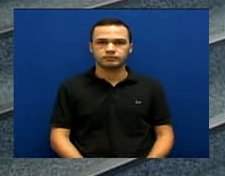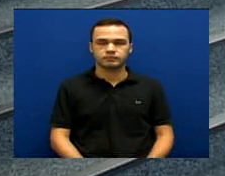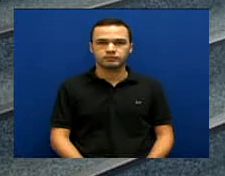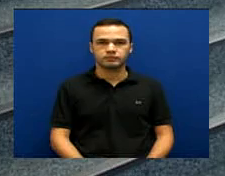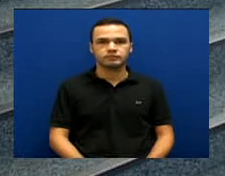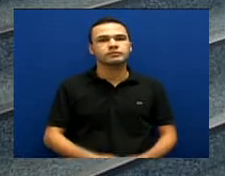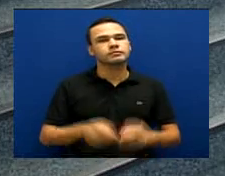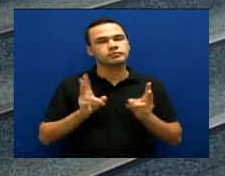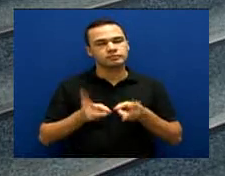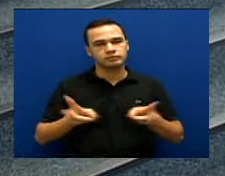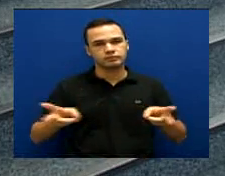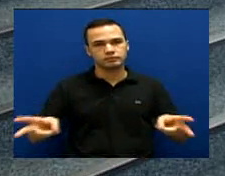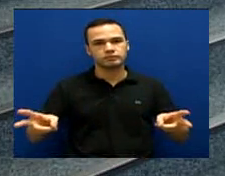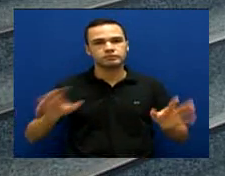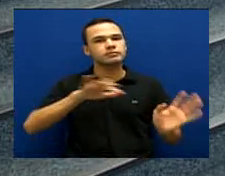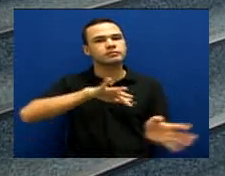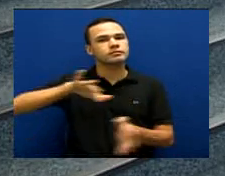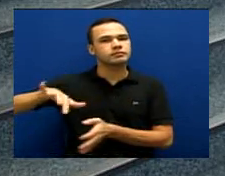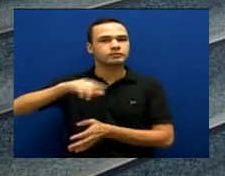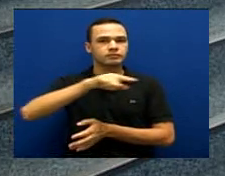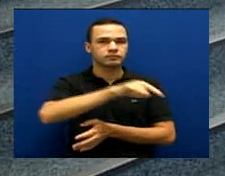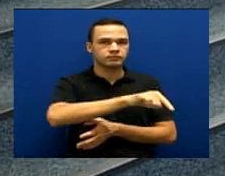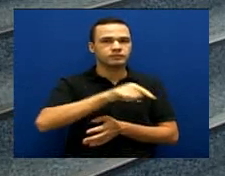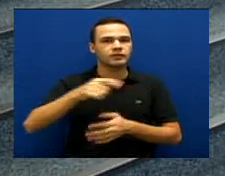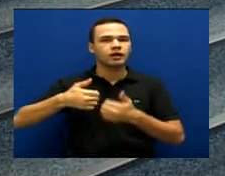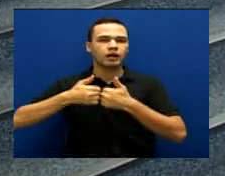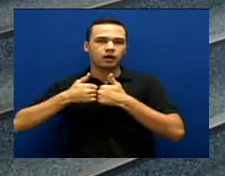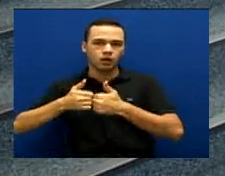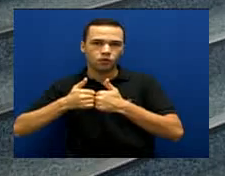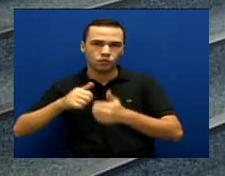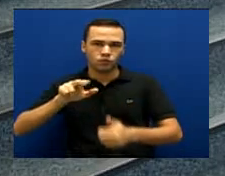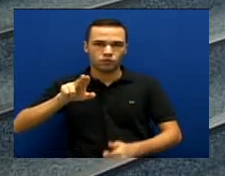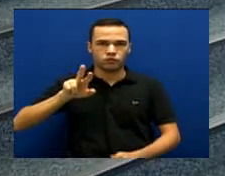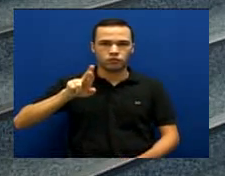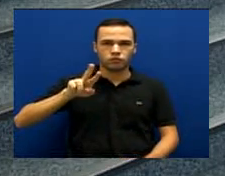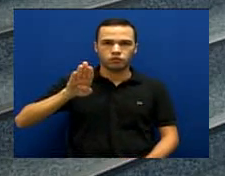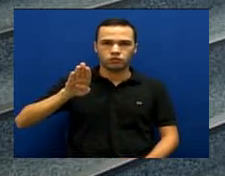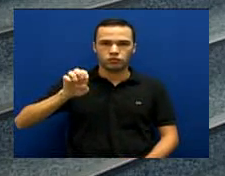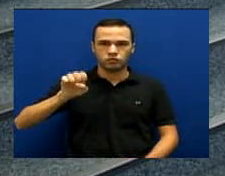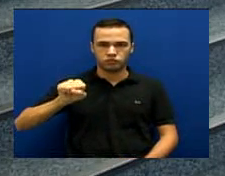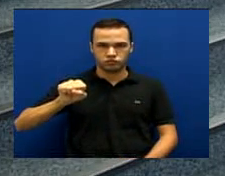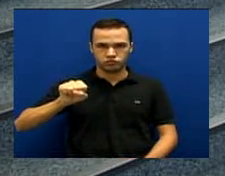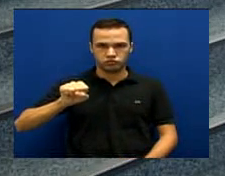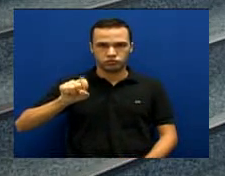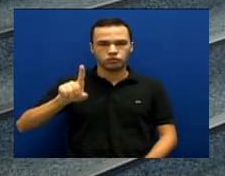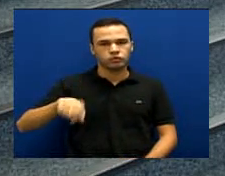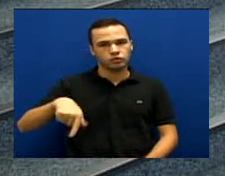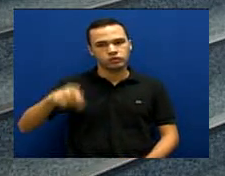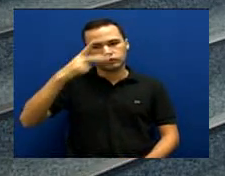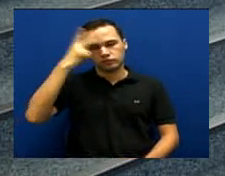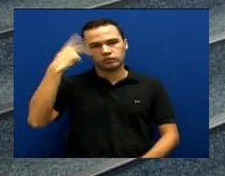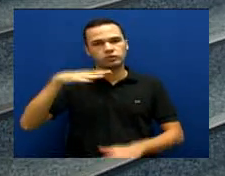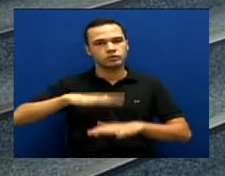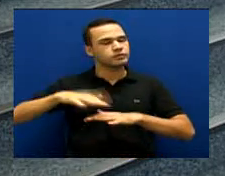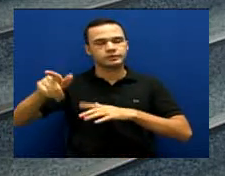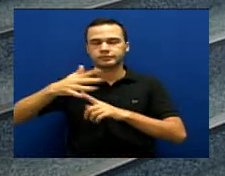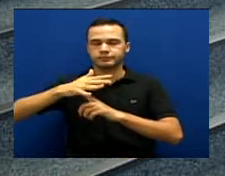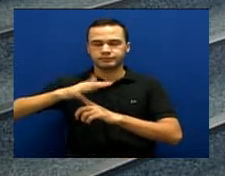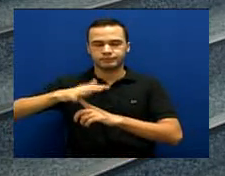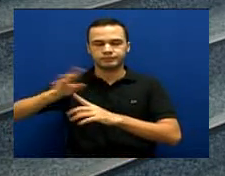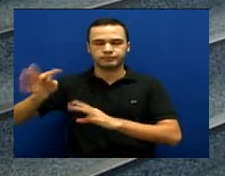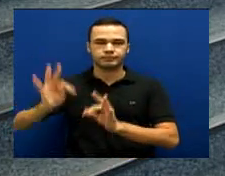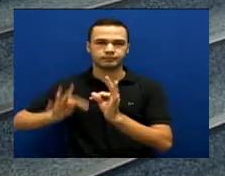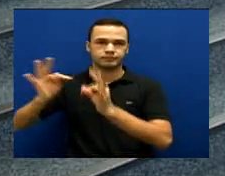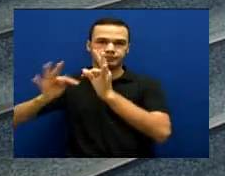ainda em quantidade na empresa municipal de transporte é é aliás empresa municipal do parque tecnológico de sorocaba